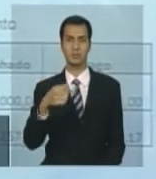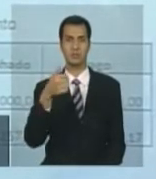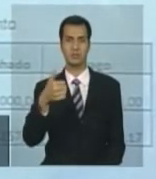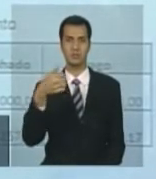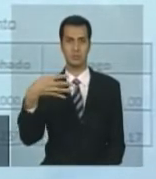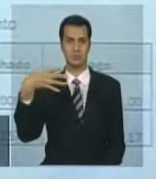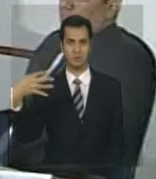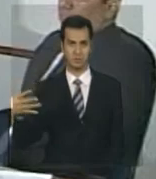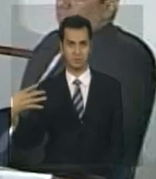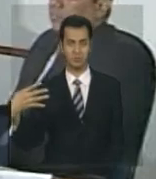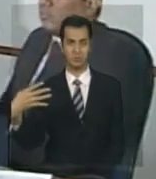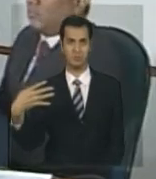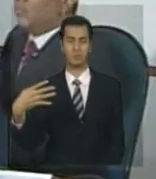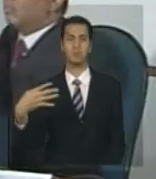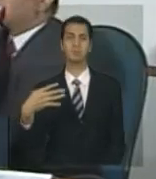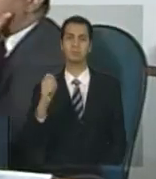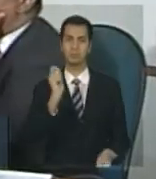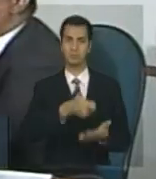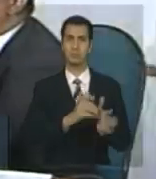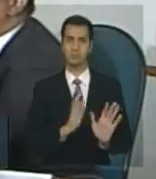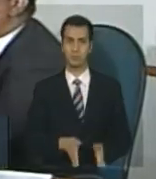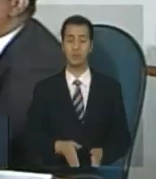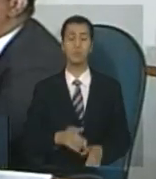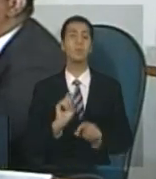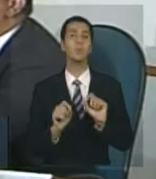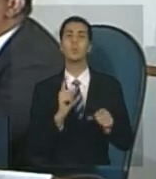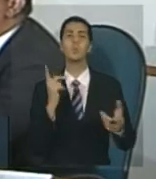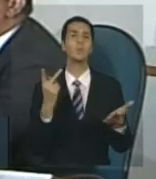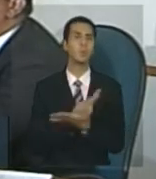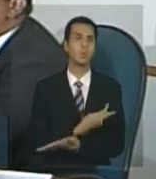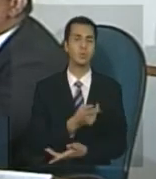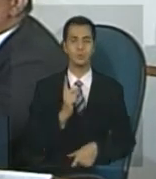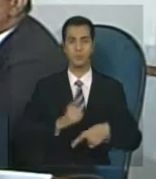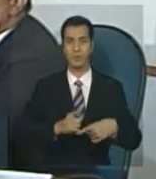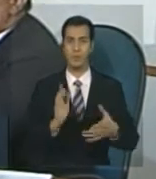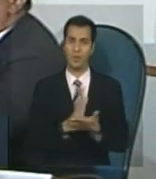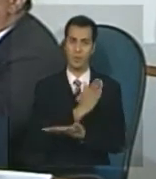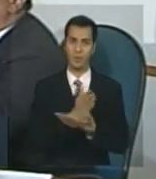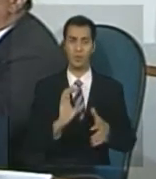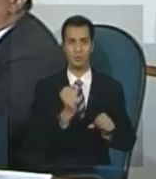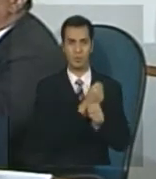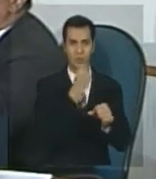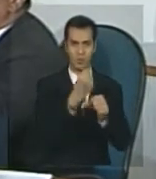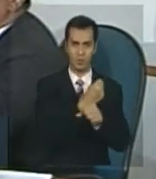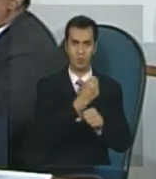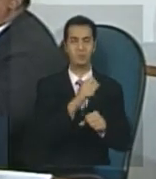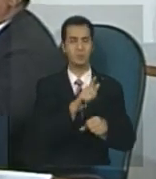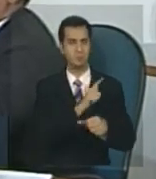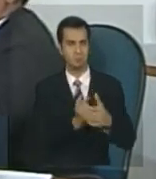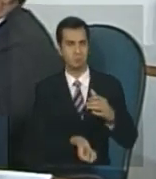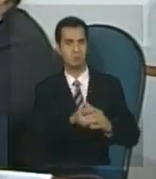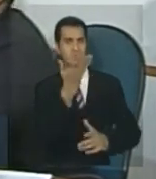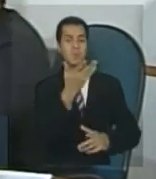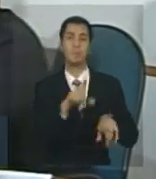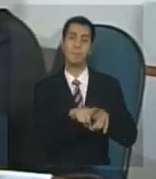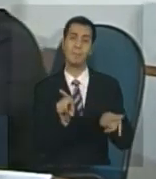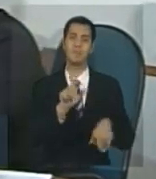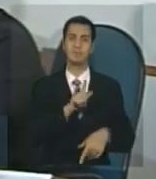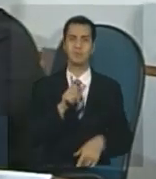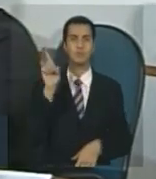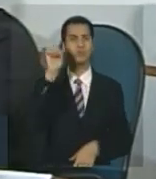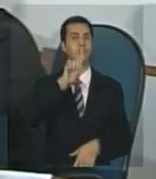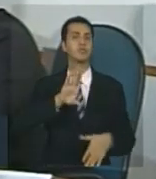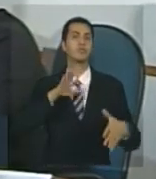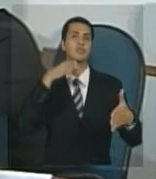207.729.144. Isso porque tem determinadas obras que são feitas e têm prazos de implantação,